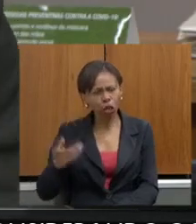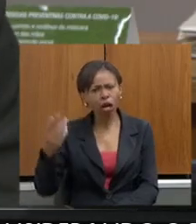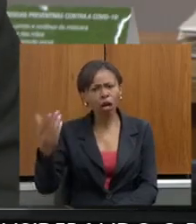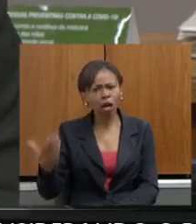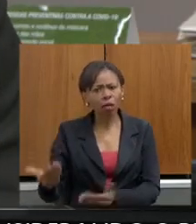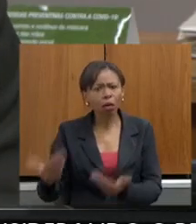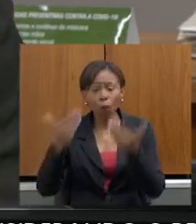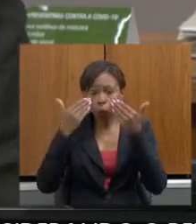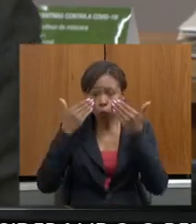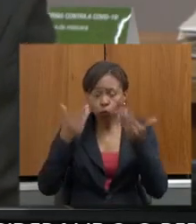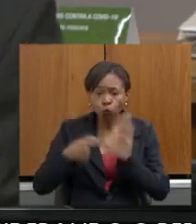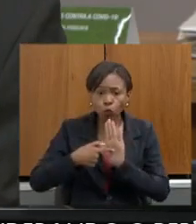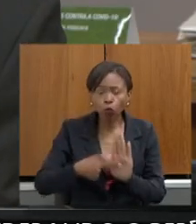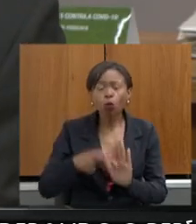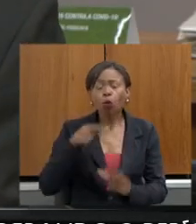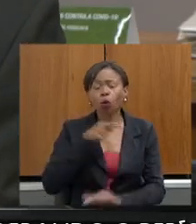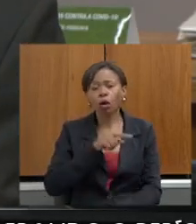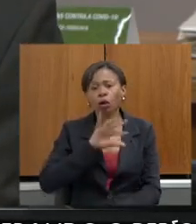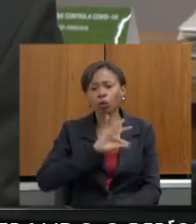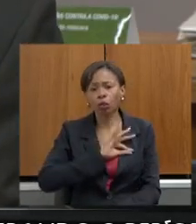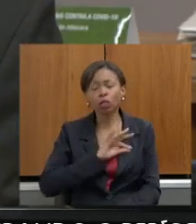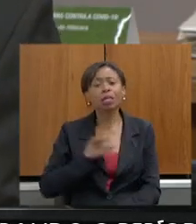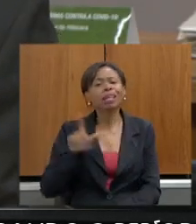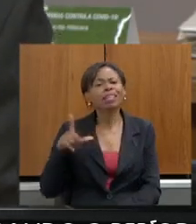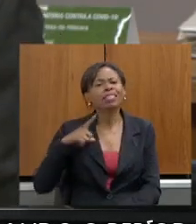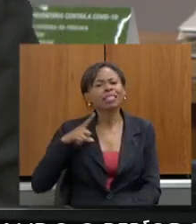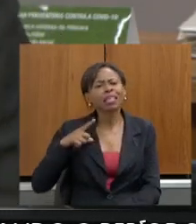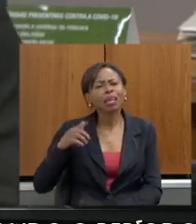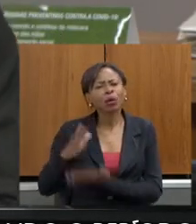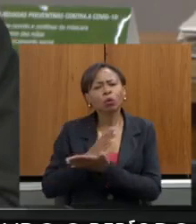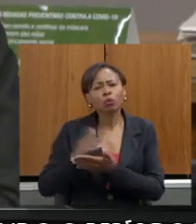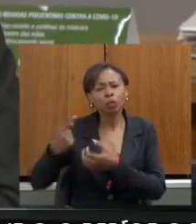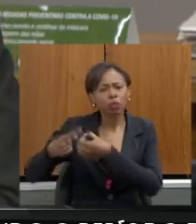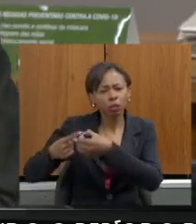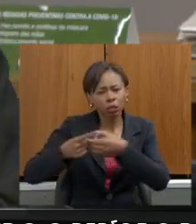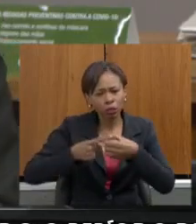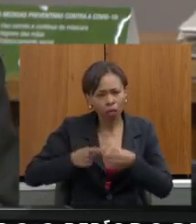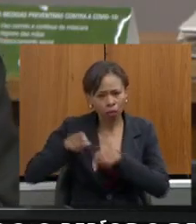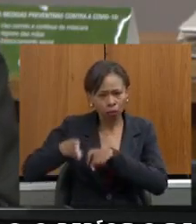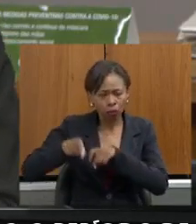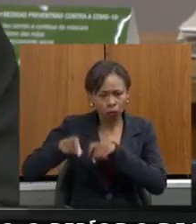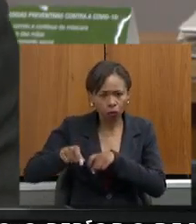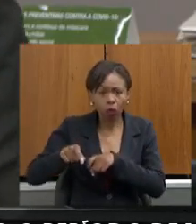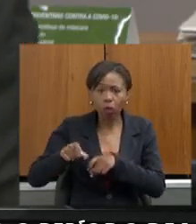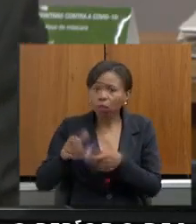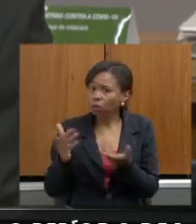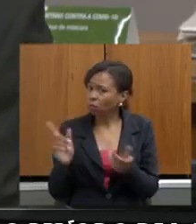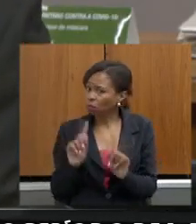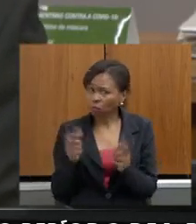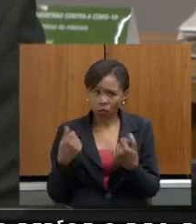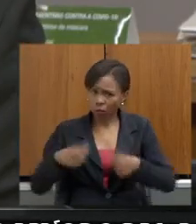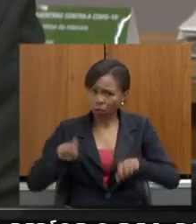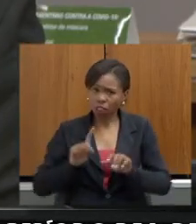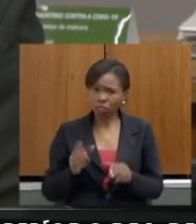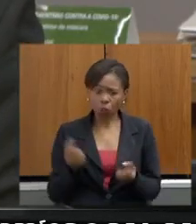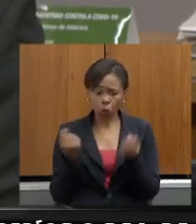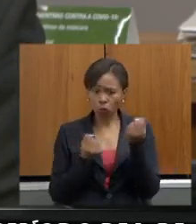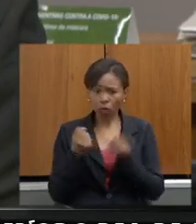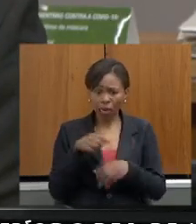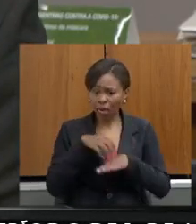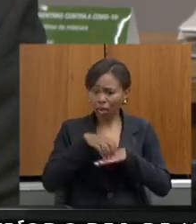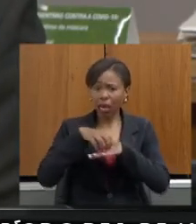direção da polícia o rabinhos tem cidade do interior é que não precisa de um rabecão